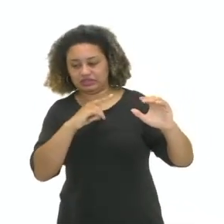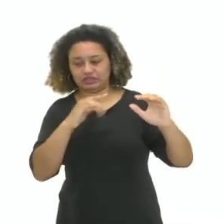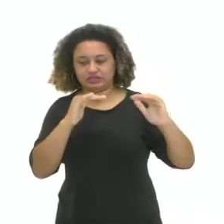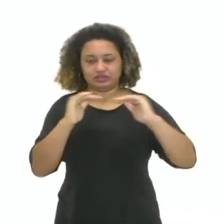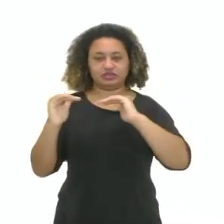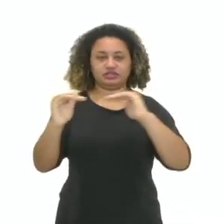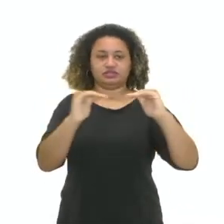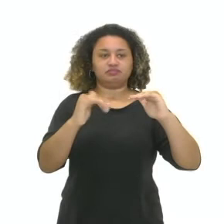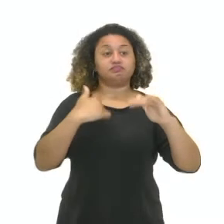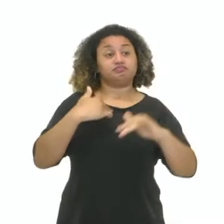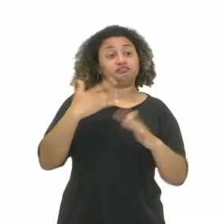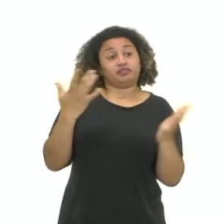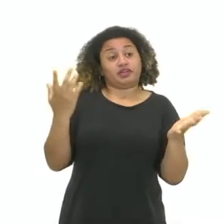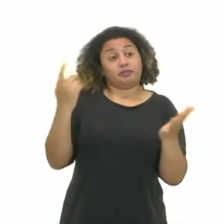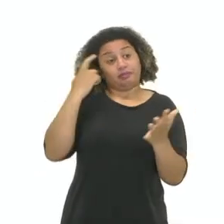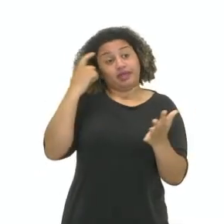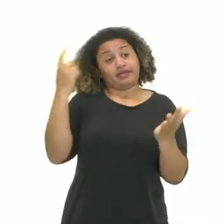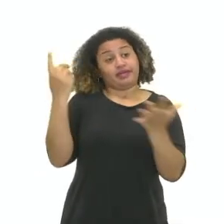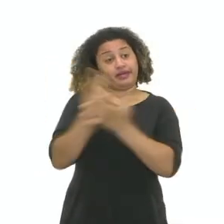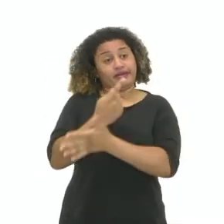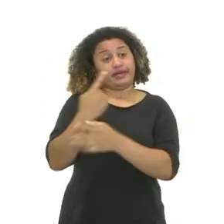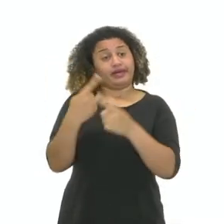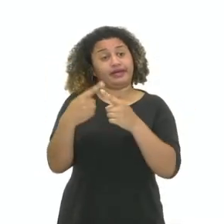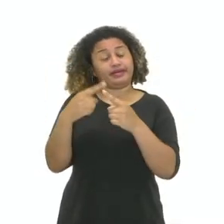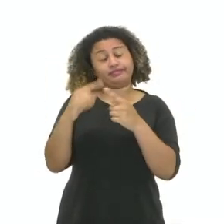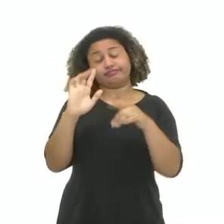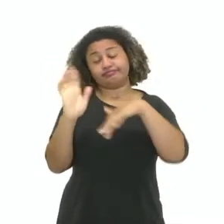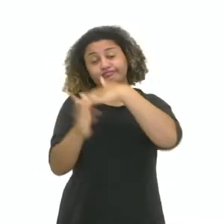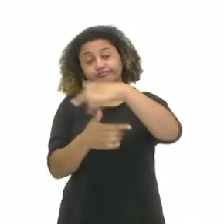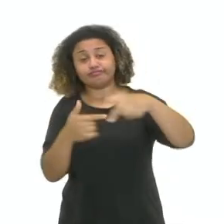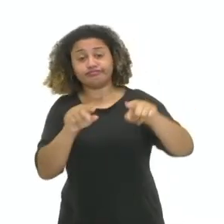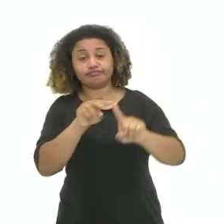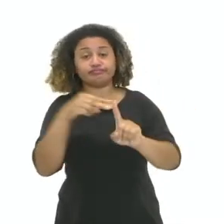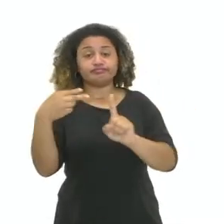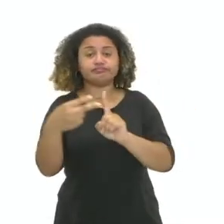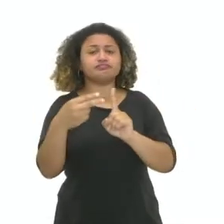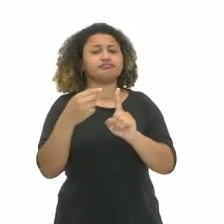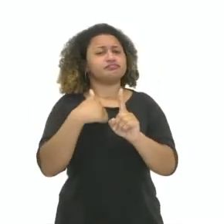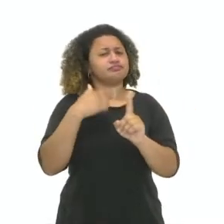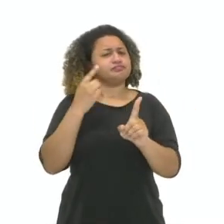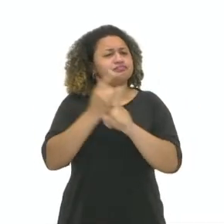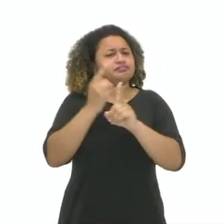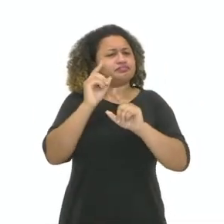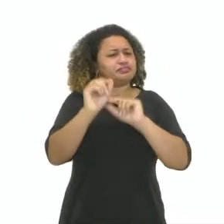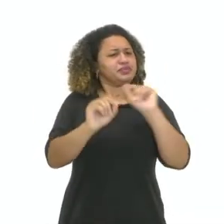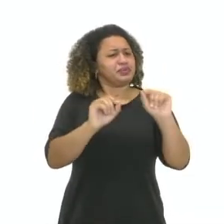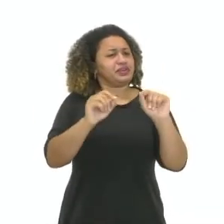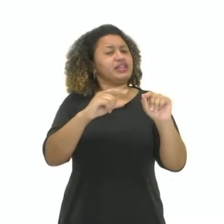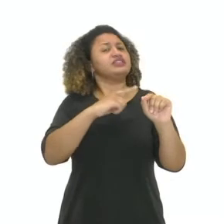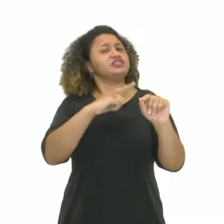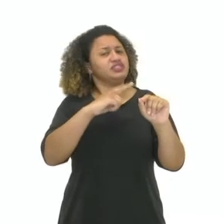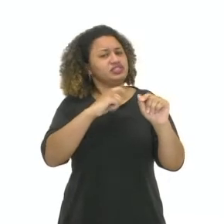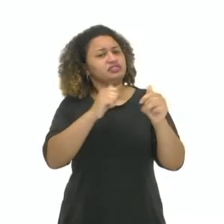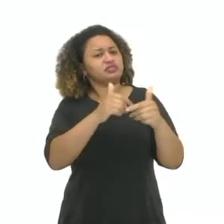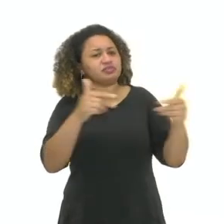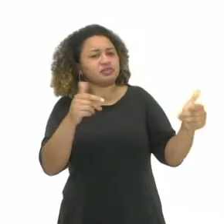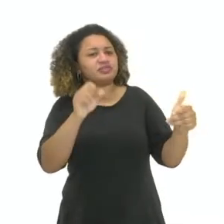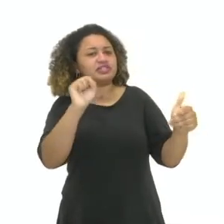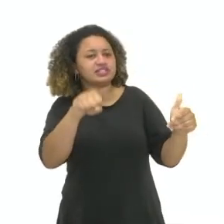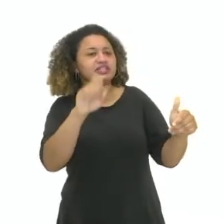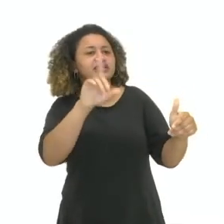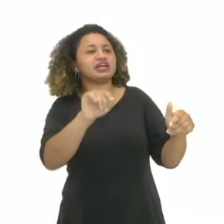mal, porque ao chegar a este outro lado do mistério, achei-me com um pequeno saldo, que é a